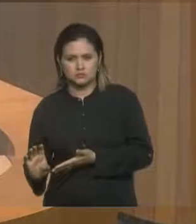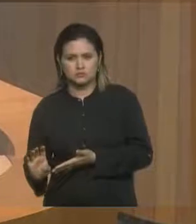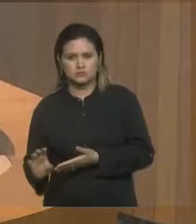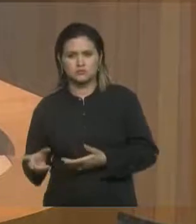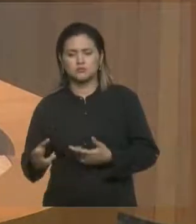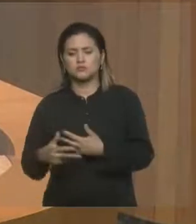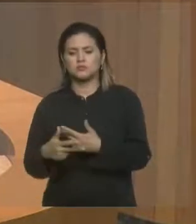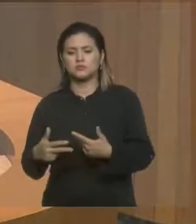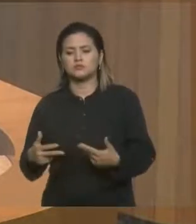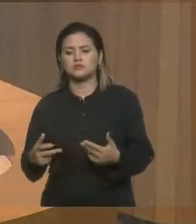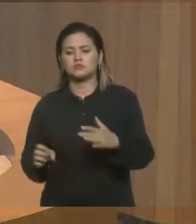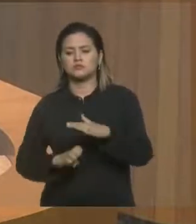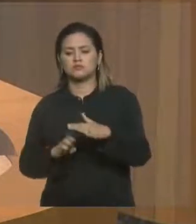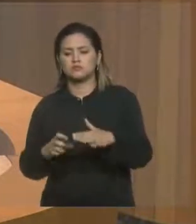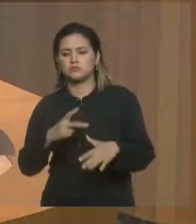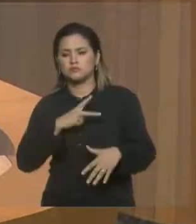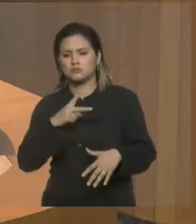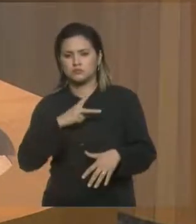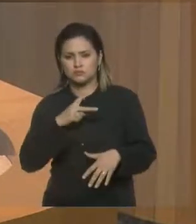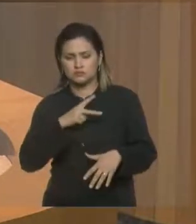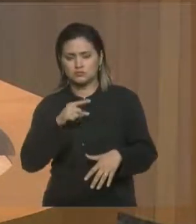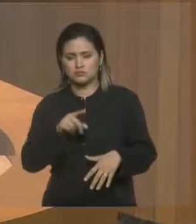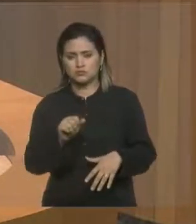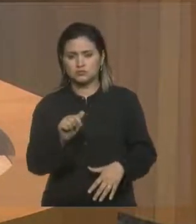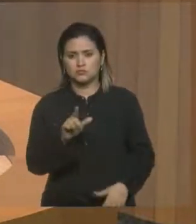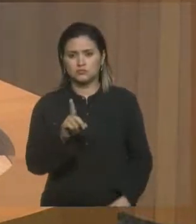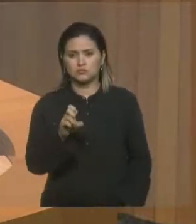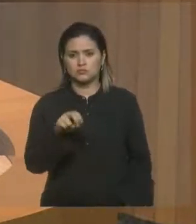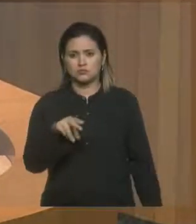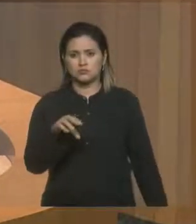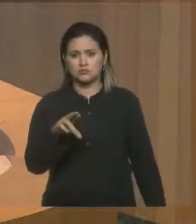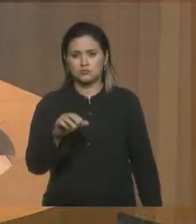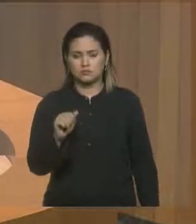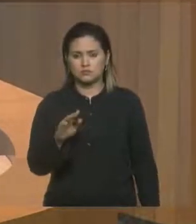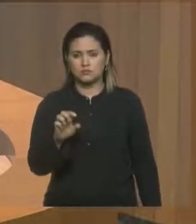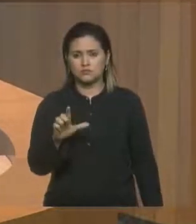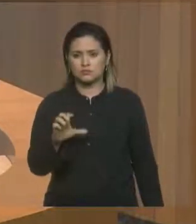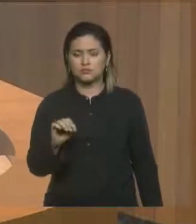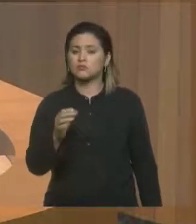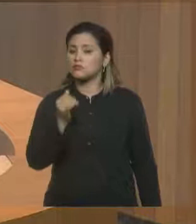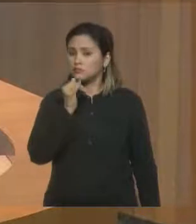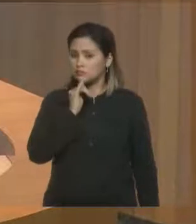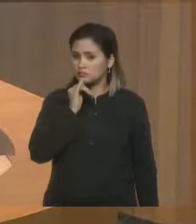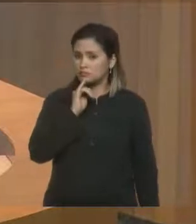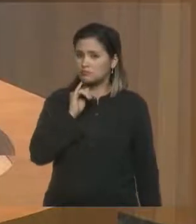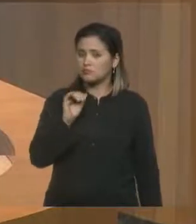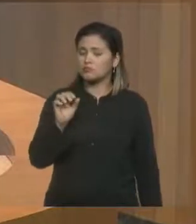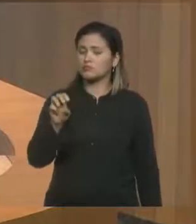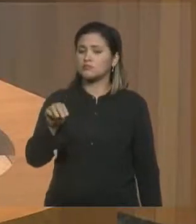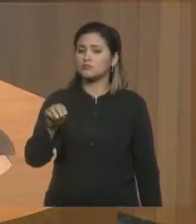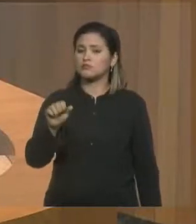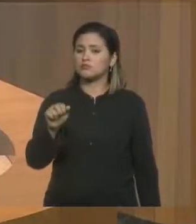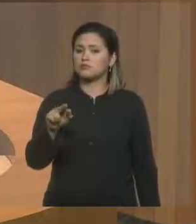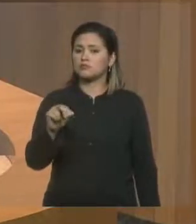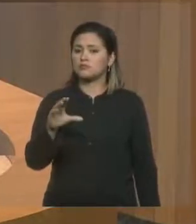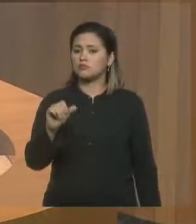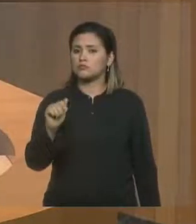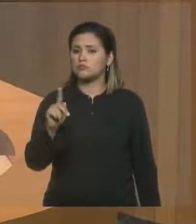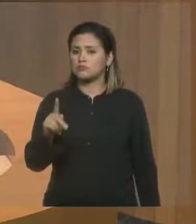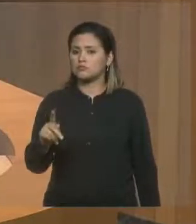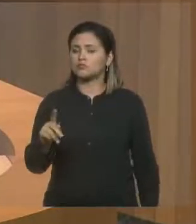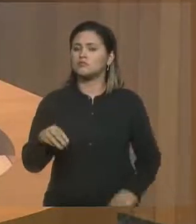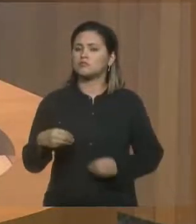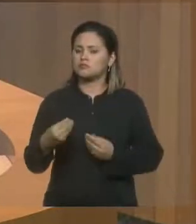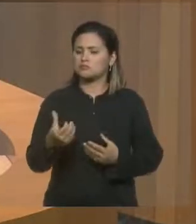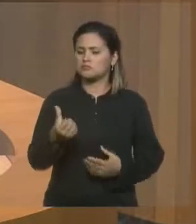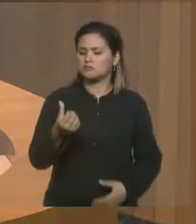terem ideia, o Maracap fez agora uma doação em torno de R$60 mil, a maçonaria fez uma doação de R$12 mil para o